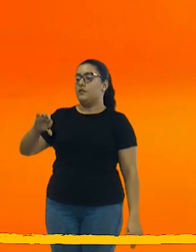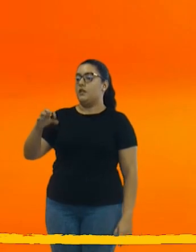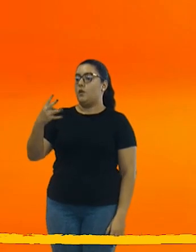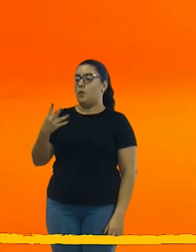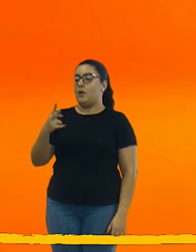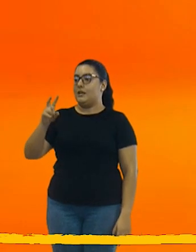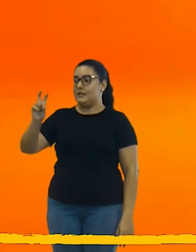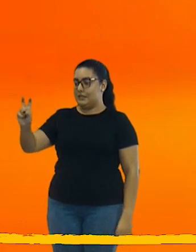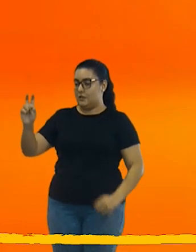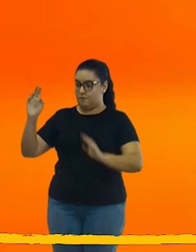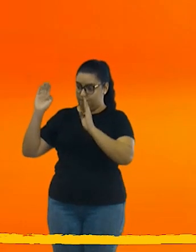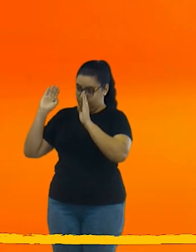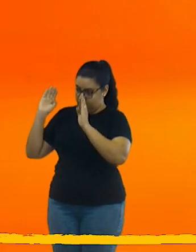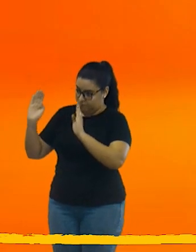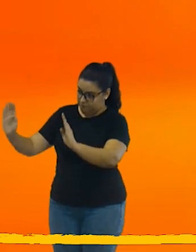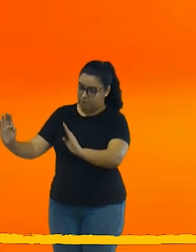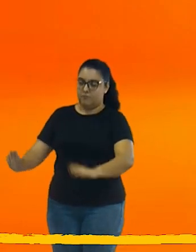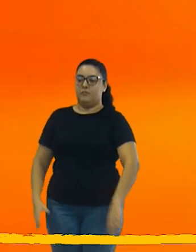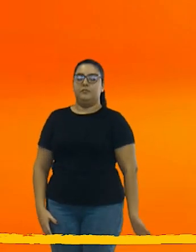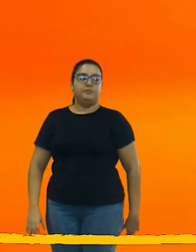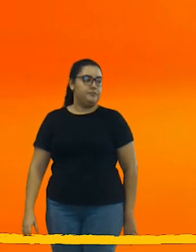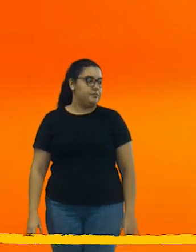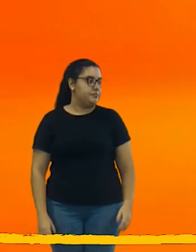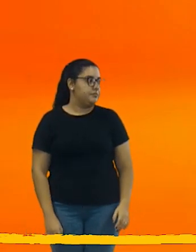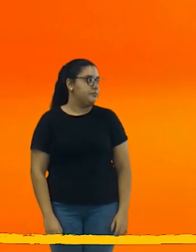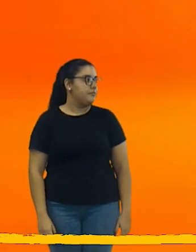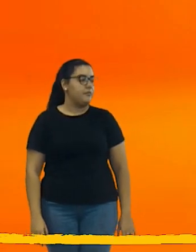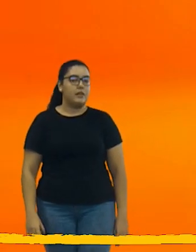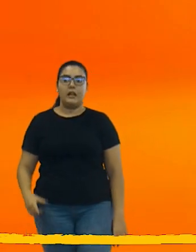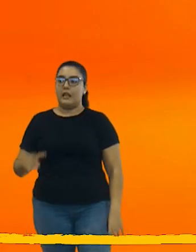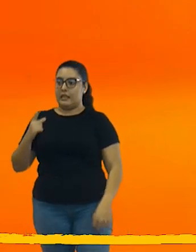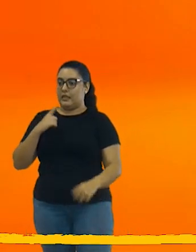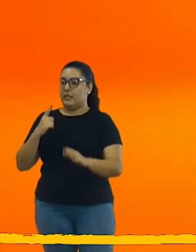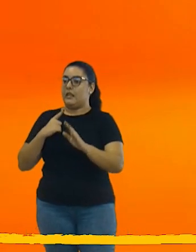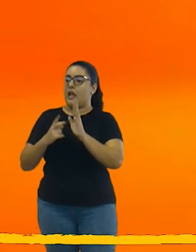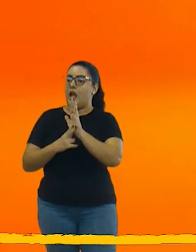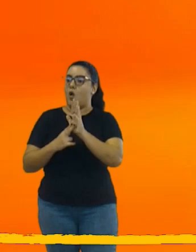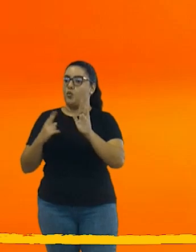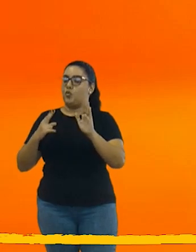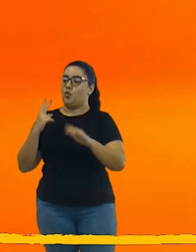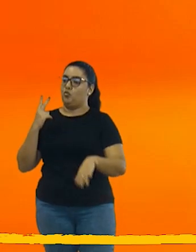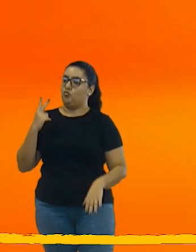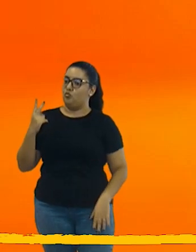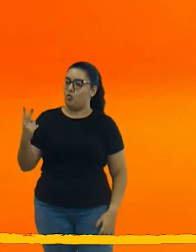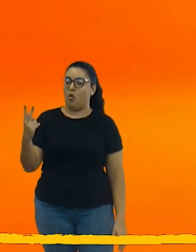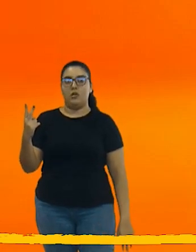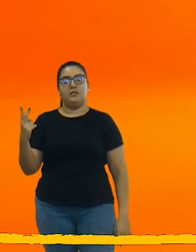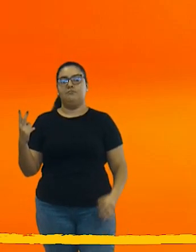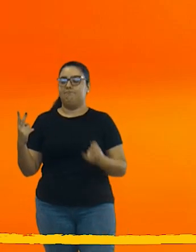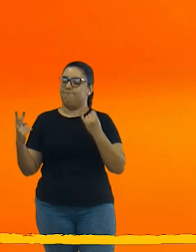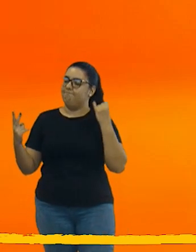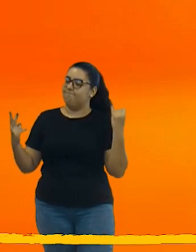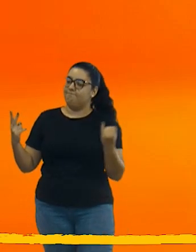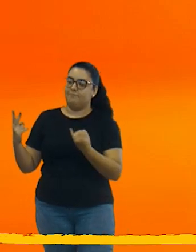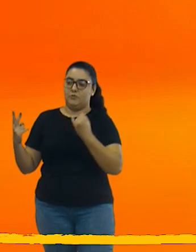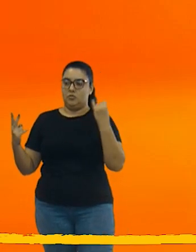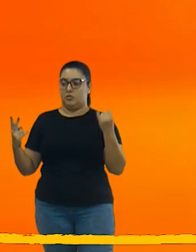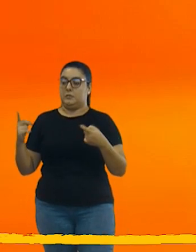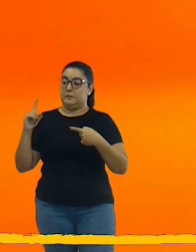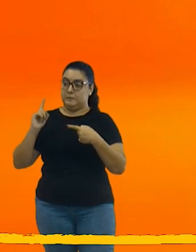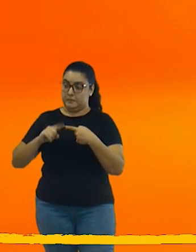regionalismo de 45. Nós temos dois escritores brasileiros da mais alta relevância nesse